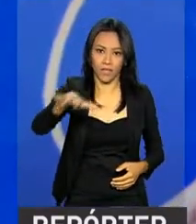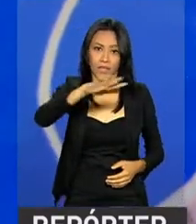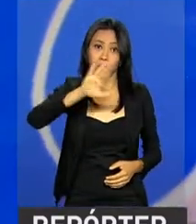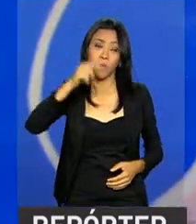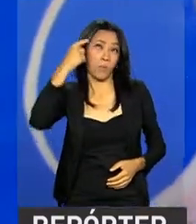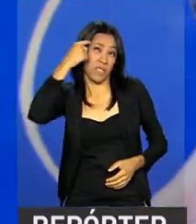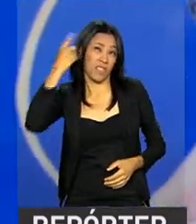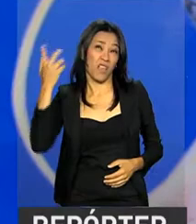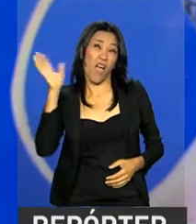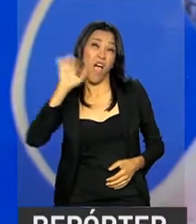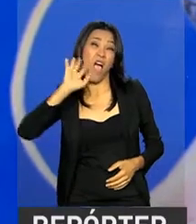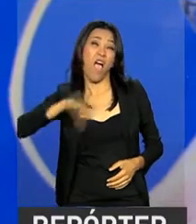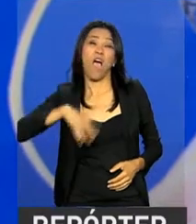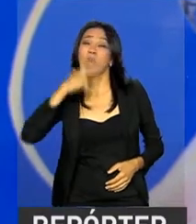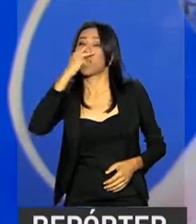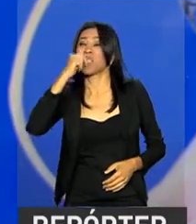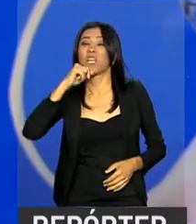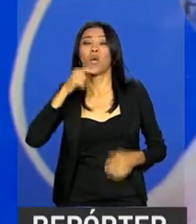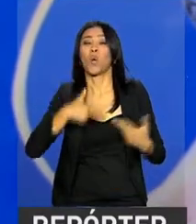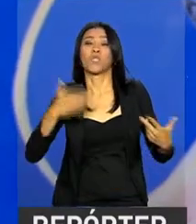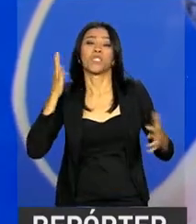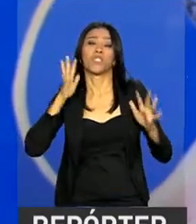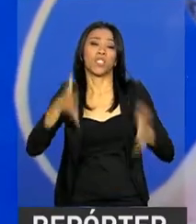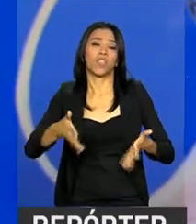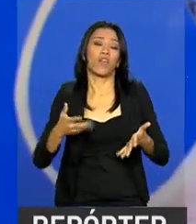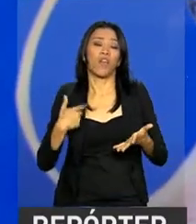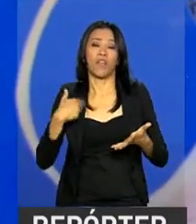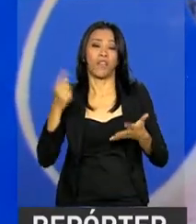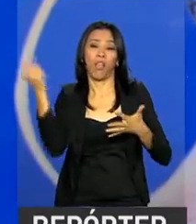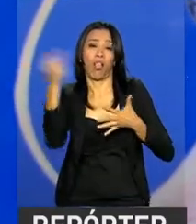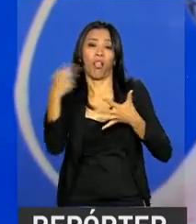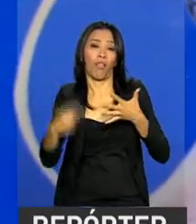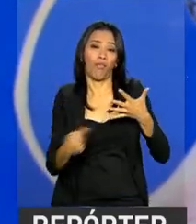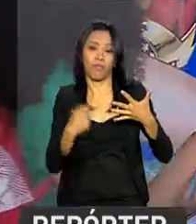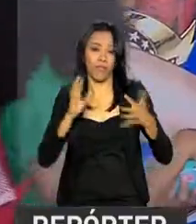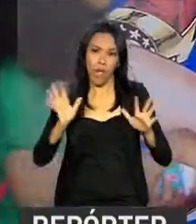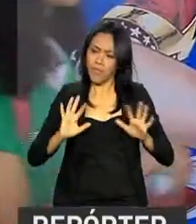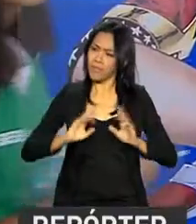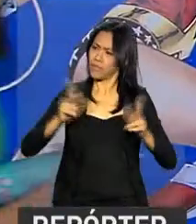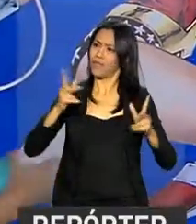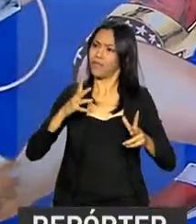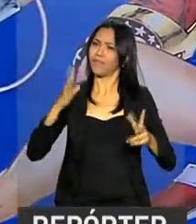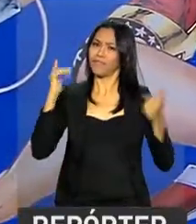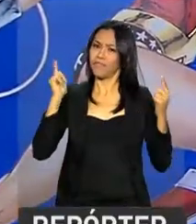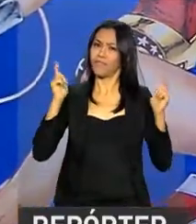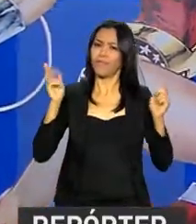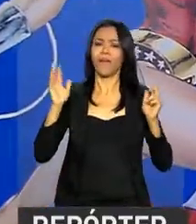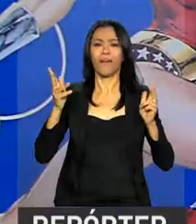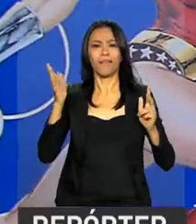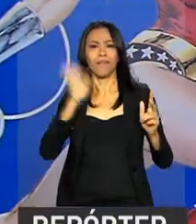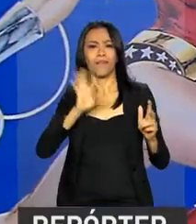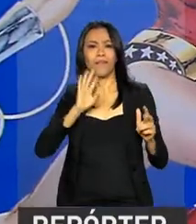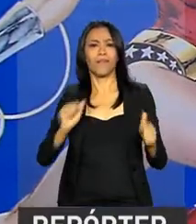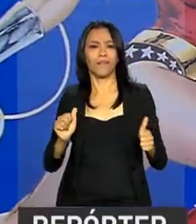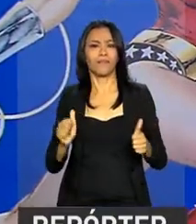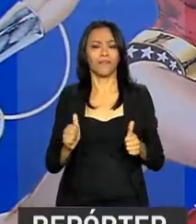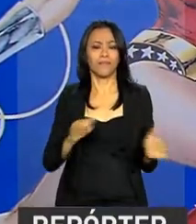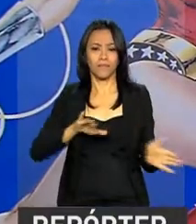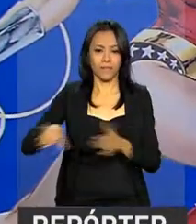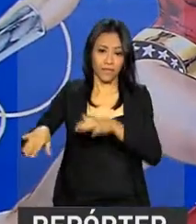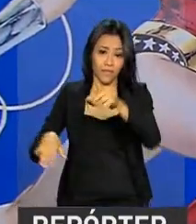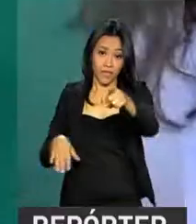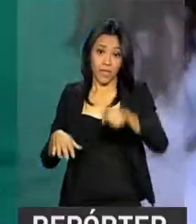pensei assim, eu pensei, vai ser coisa chata, né? De conteúdo e tudo mais, mas tá muito divertido. E a atração conquista até quem não é muito fã